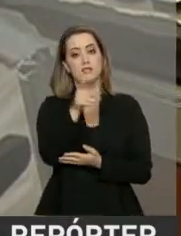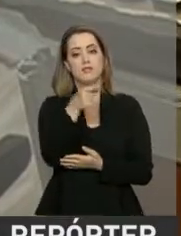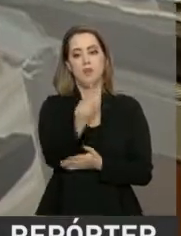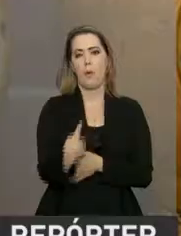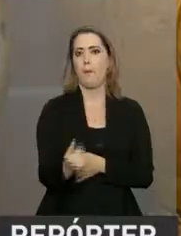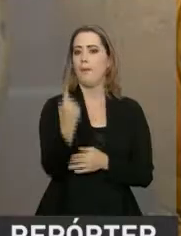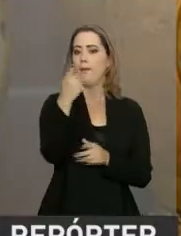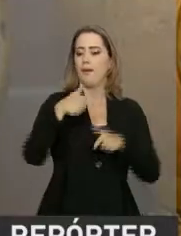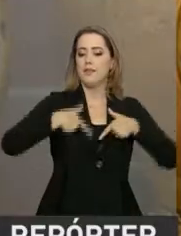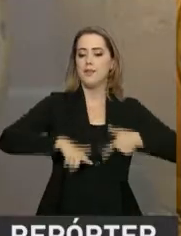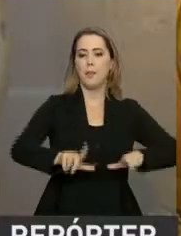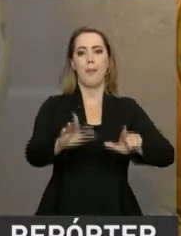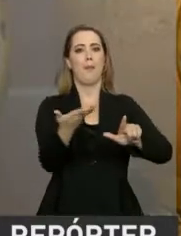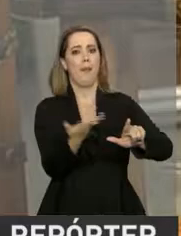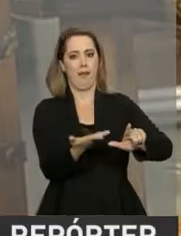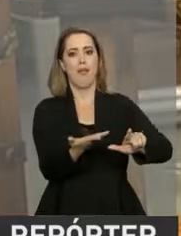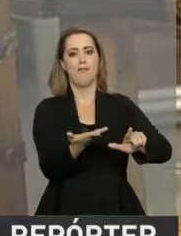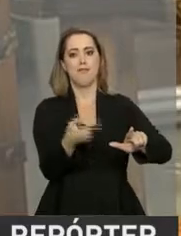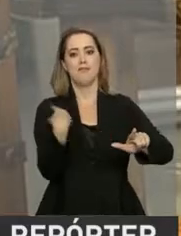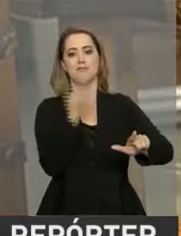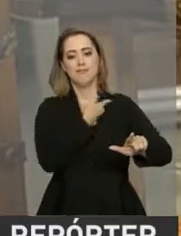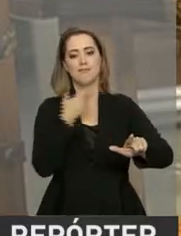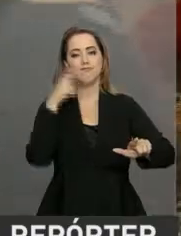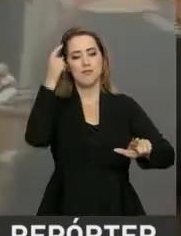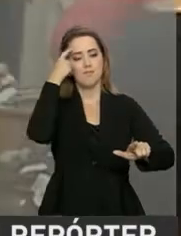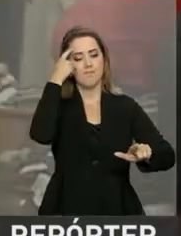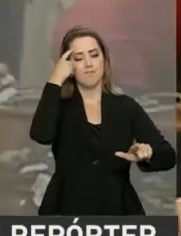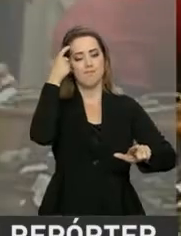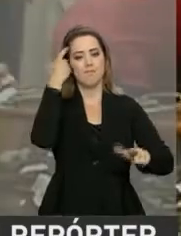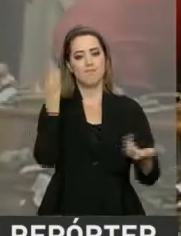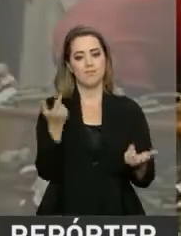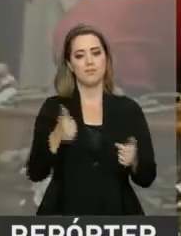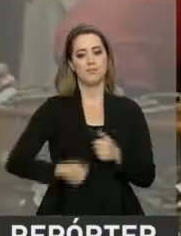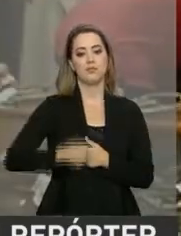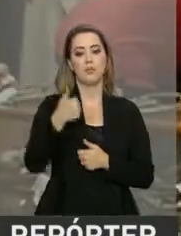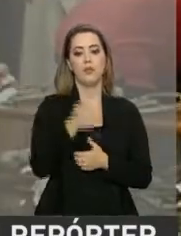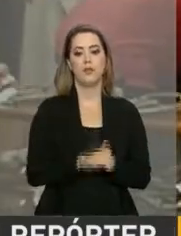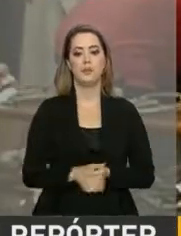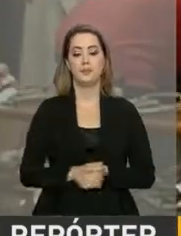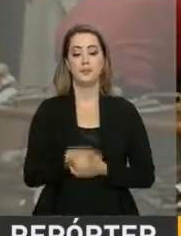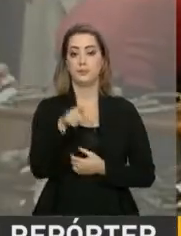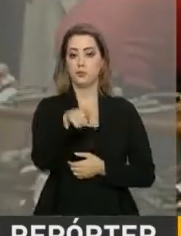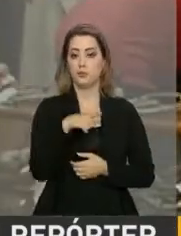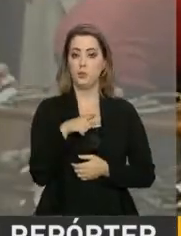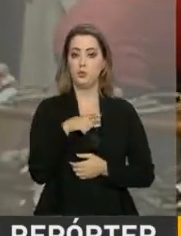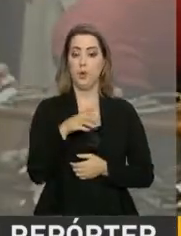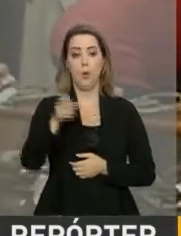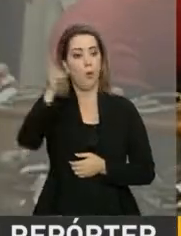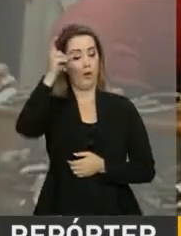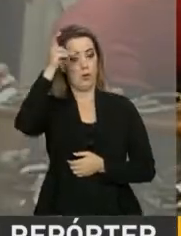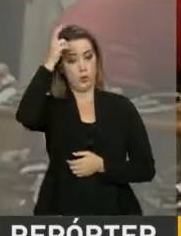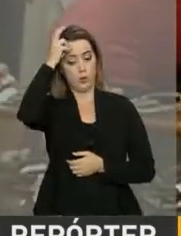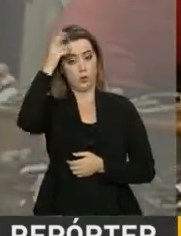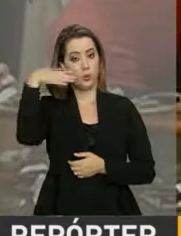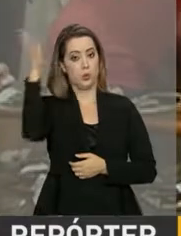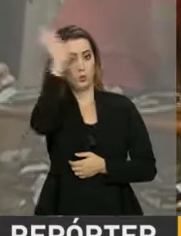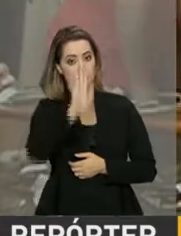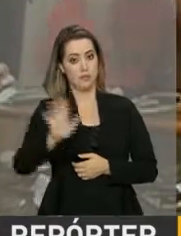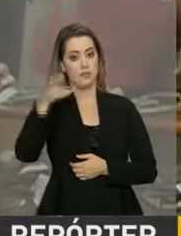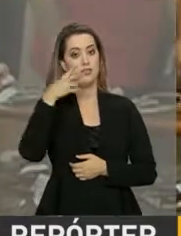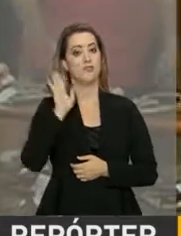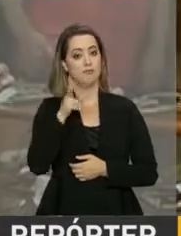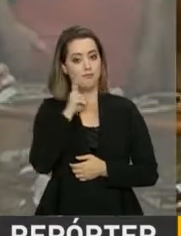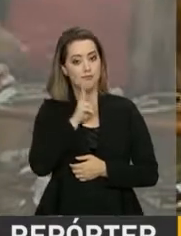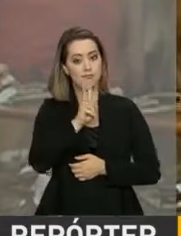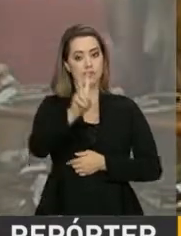lugar no estado. Então depende da criatividade. Valorizar os produtos da cultura nacional. Nessa feira já deu para